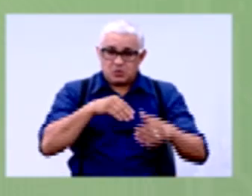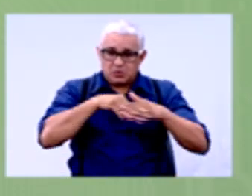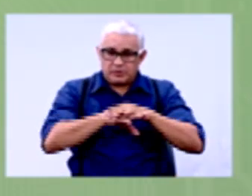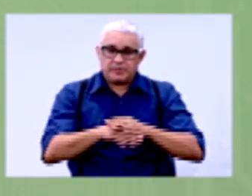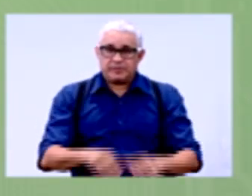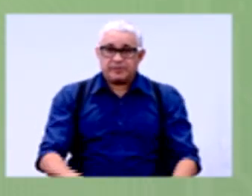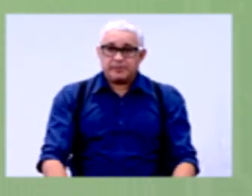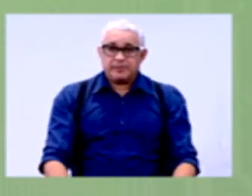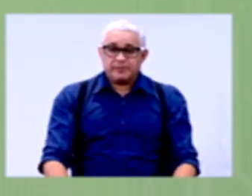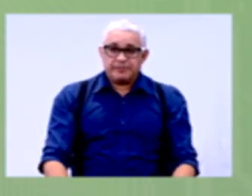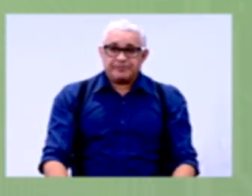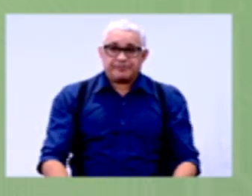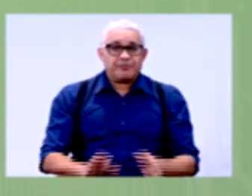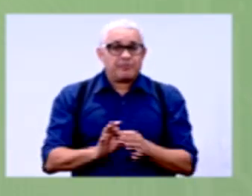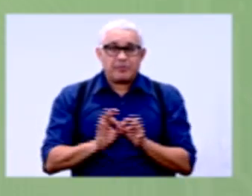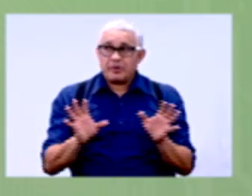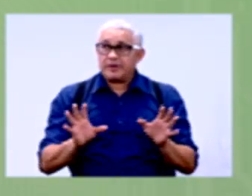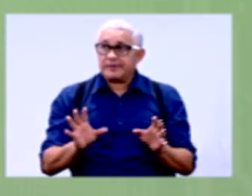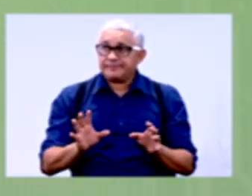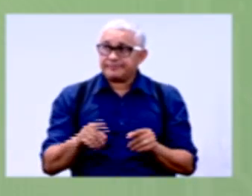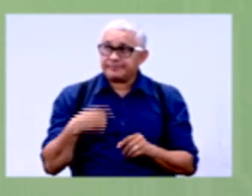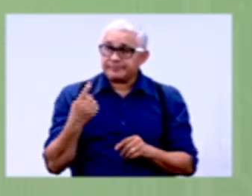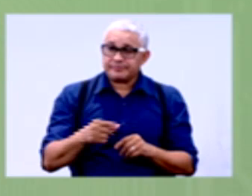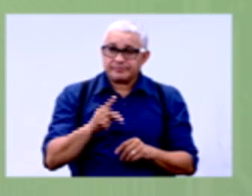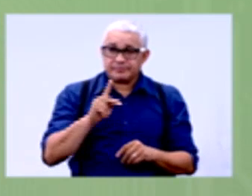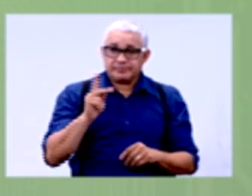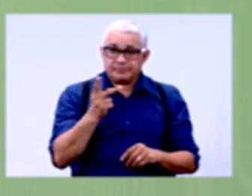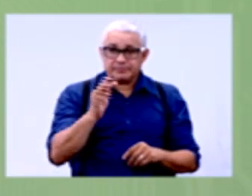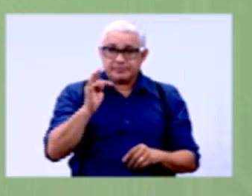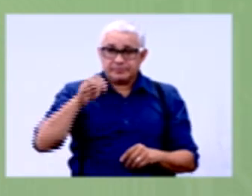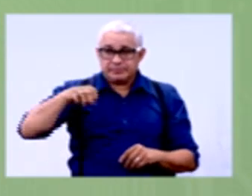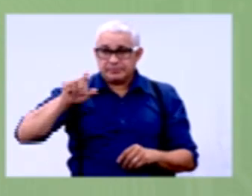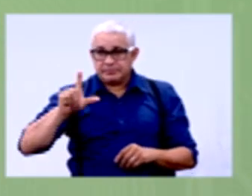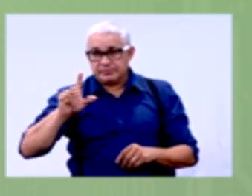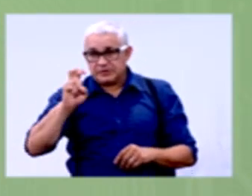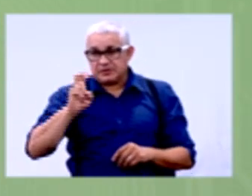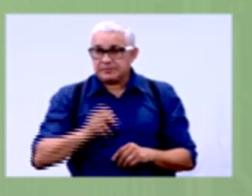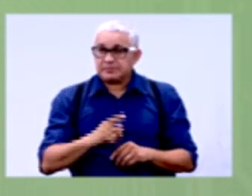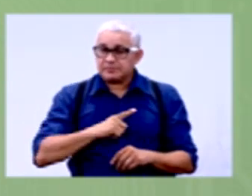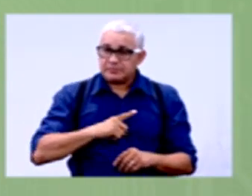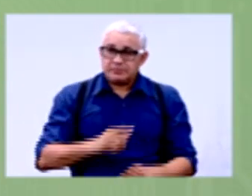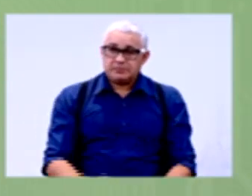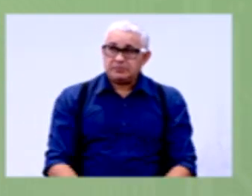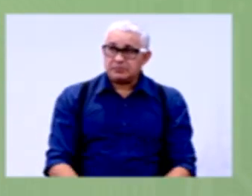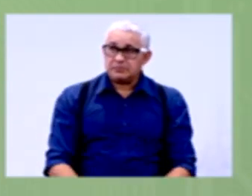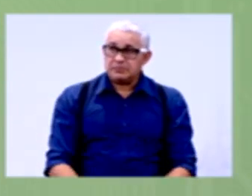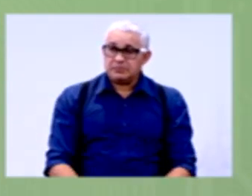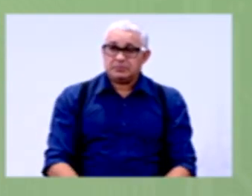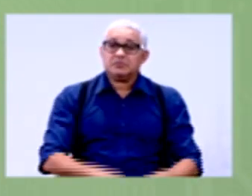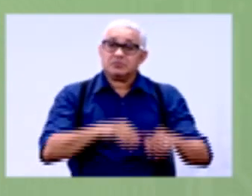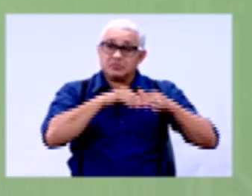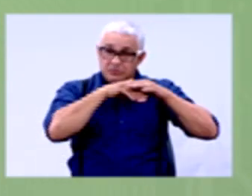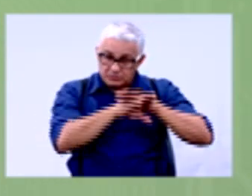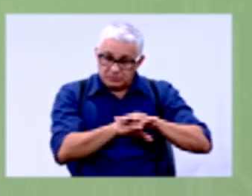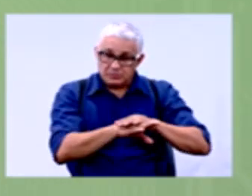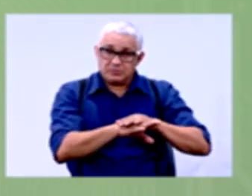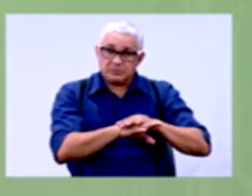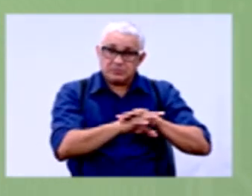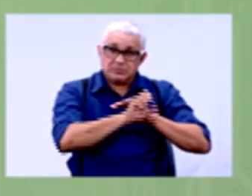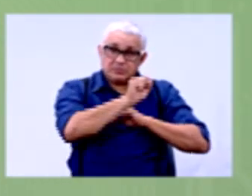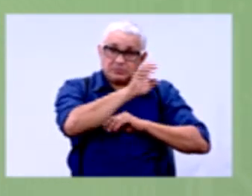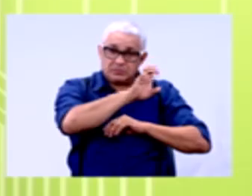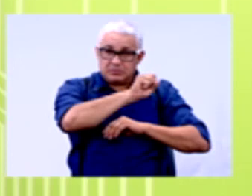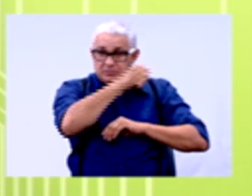armazenamento dispostos aí para a gente no HTML5. A gente tem um armazenamento através da